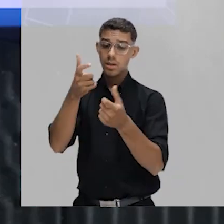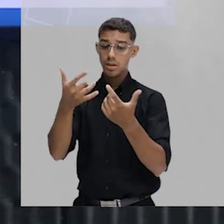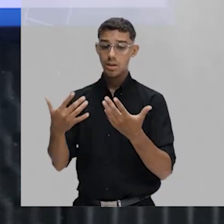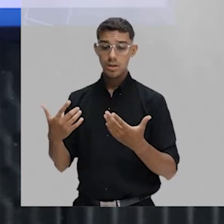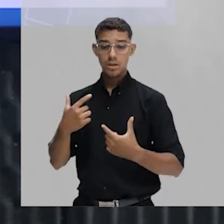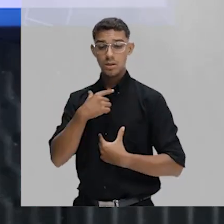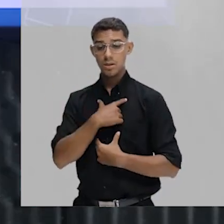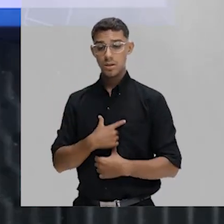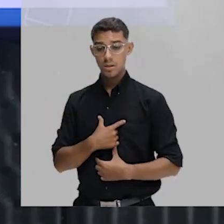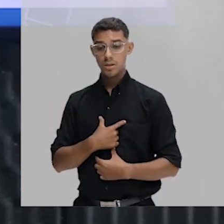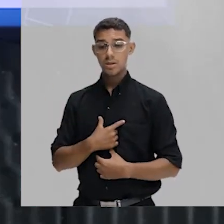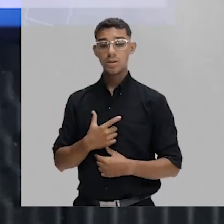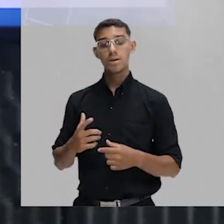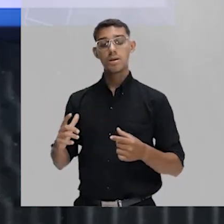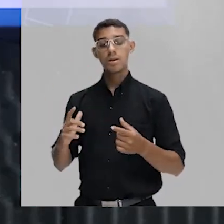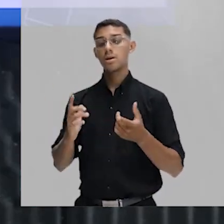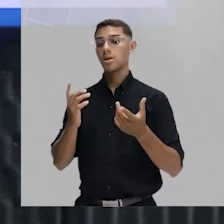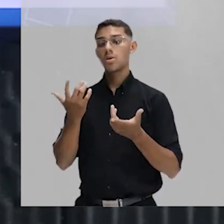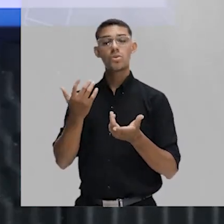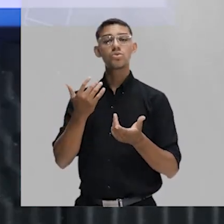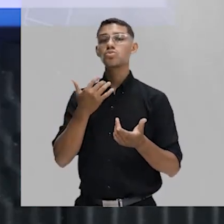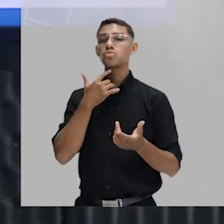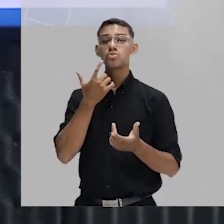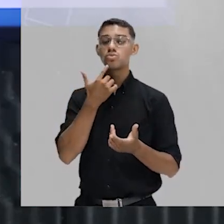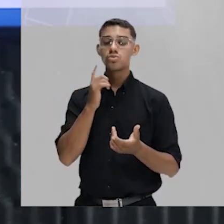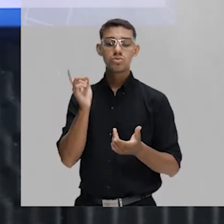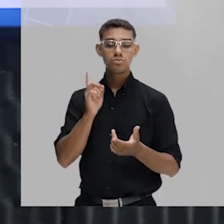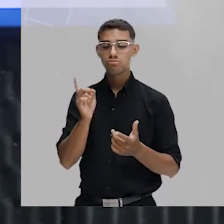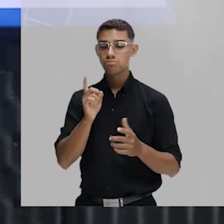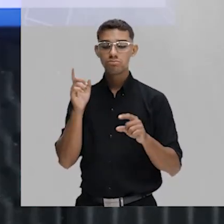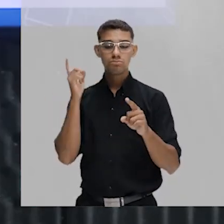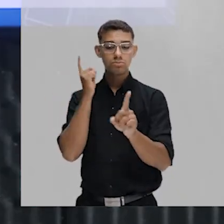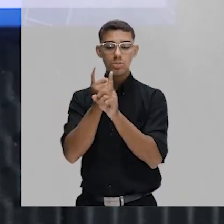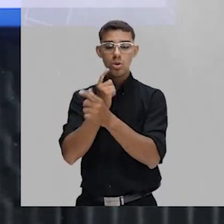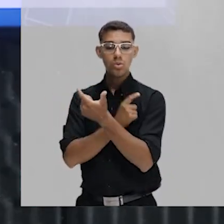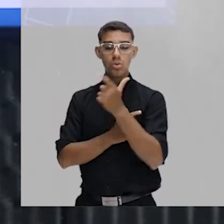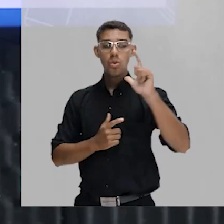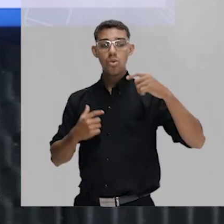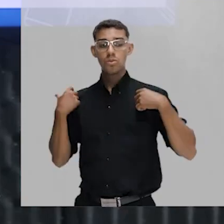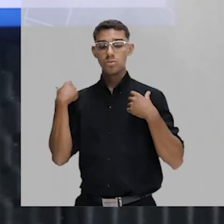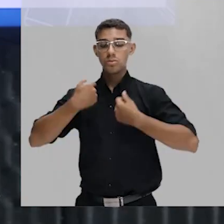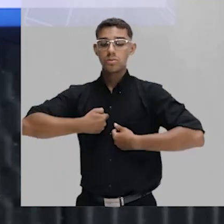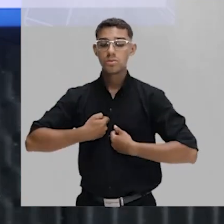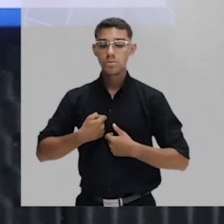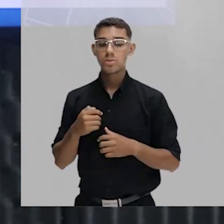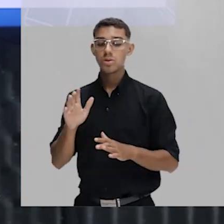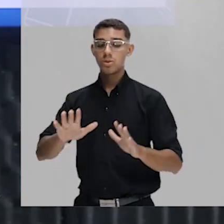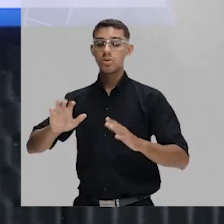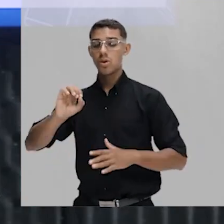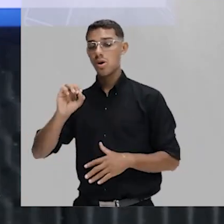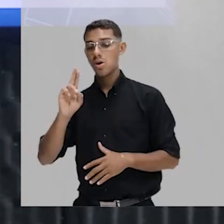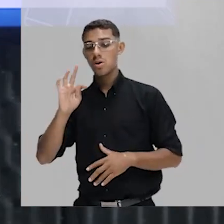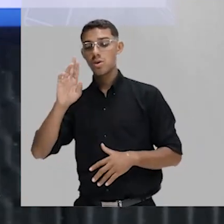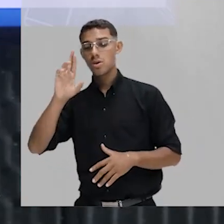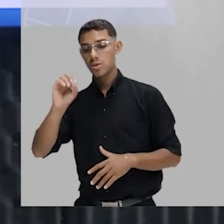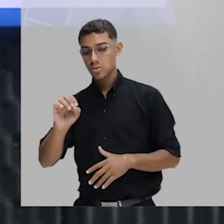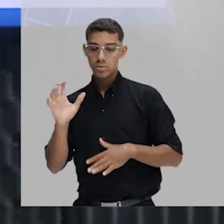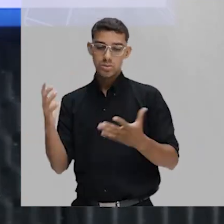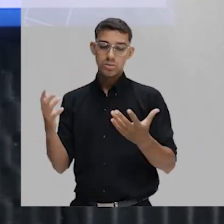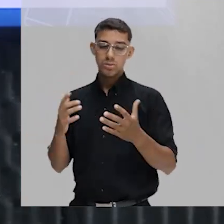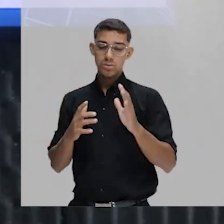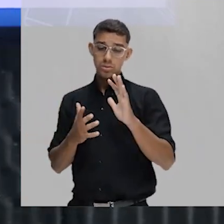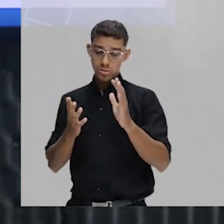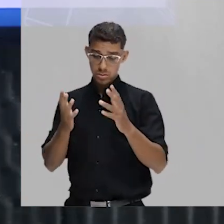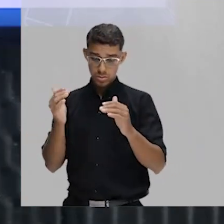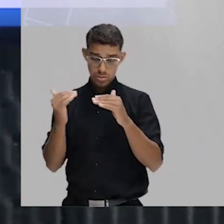né? Natália não encontrou um outro casaco, né? Então, para evitar aí a redundância, como a gente viu anteriormente, e aqui